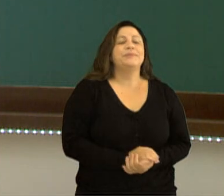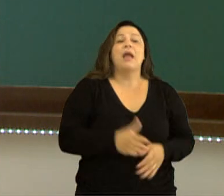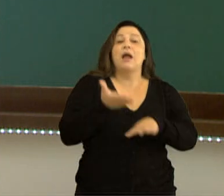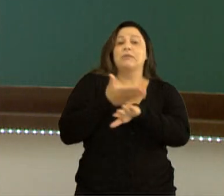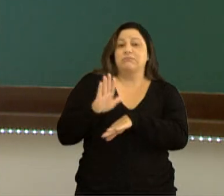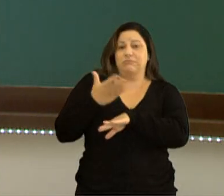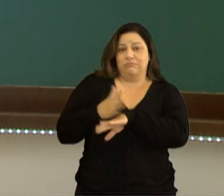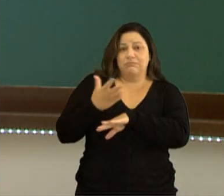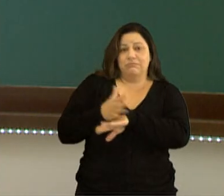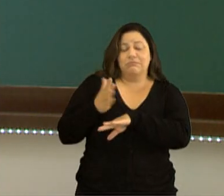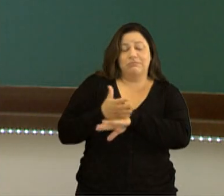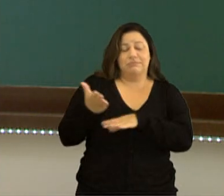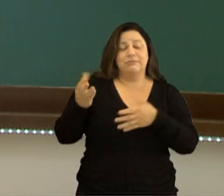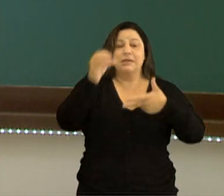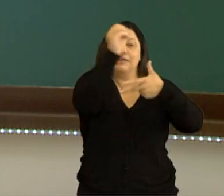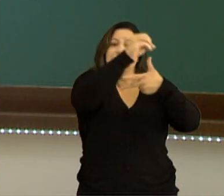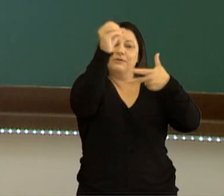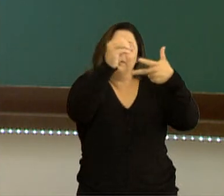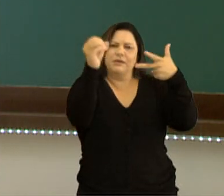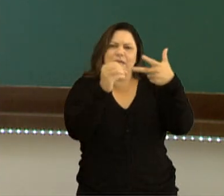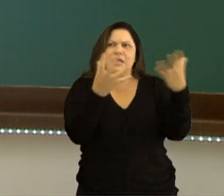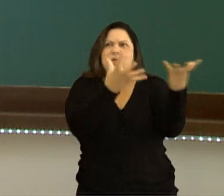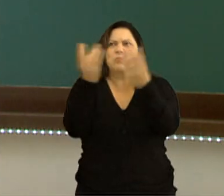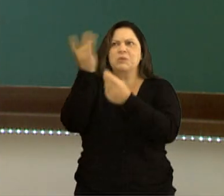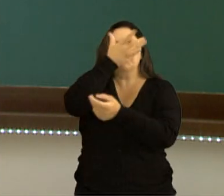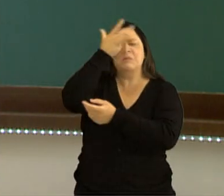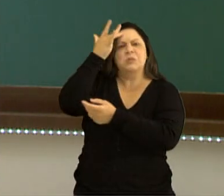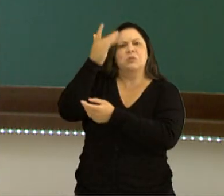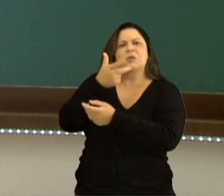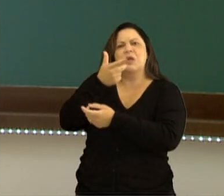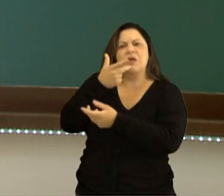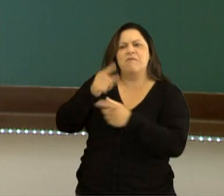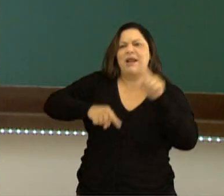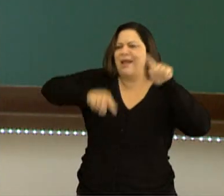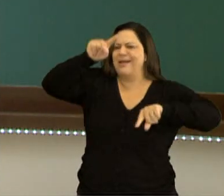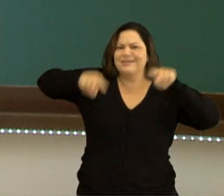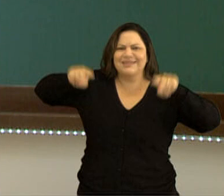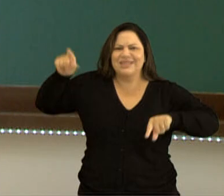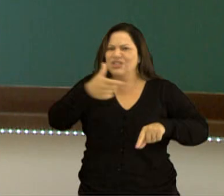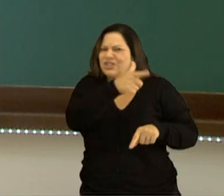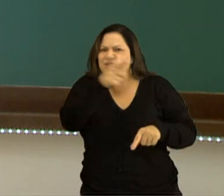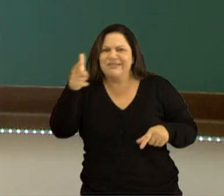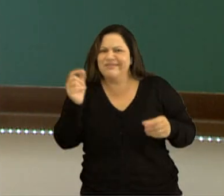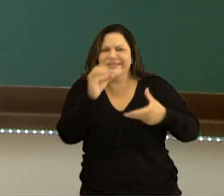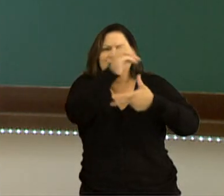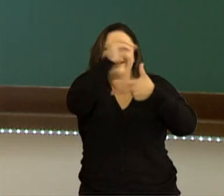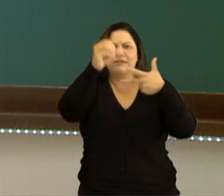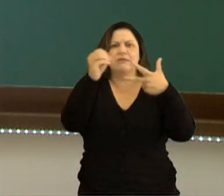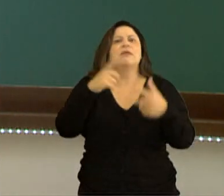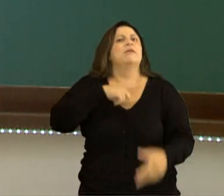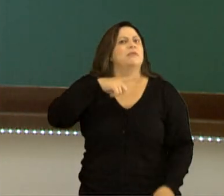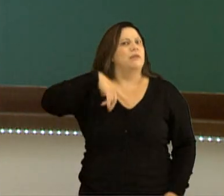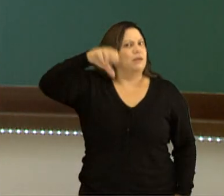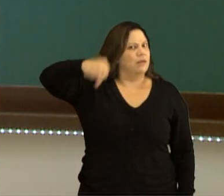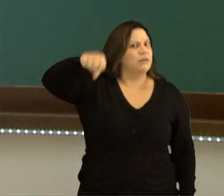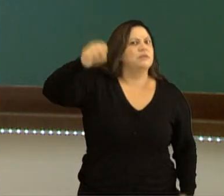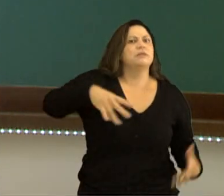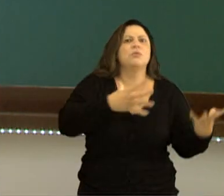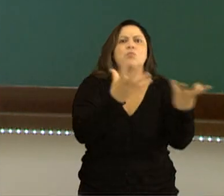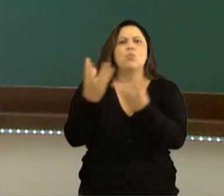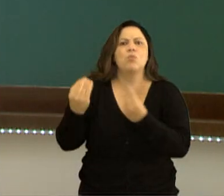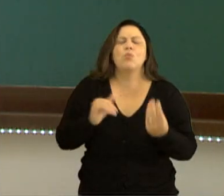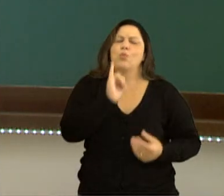o exercício. O exercício do Enem, muita gente diz assim, mas estatística não cai no Enem. Tem muita coisa. E o Enem é um